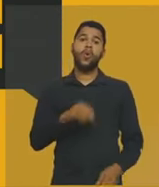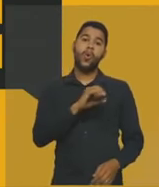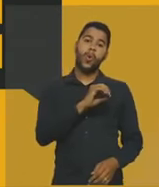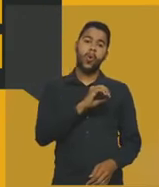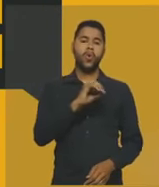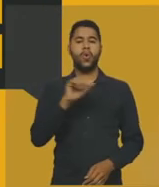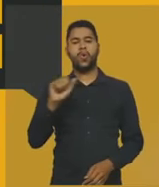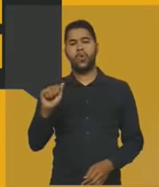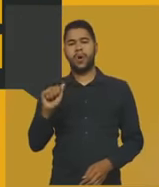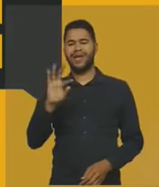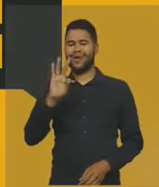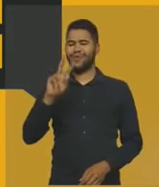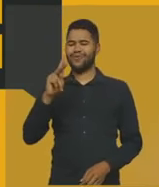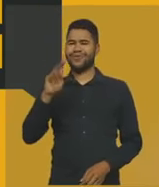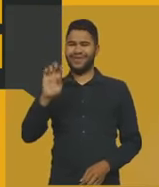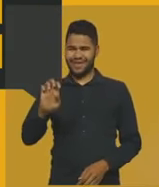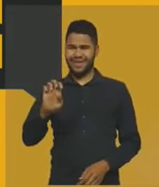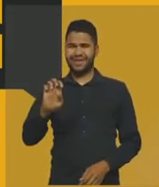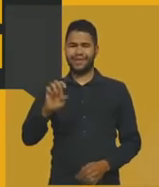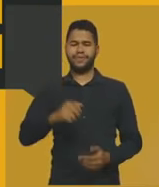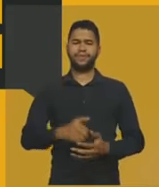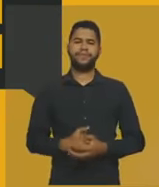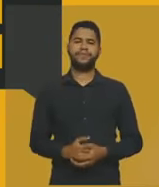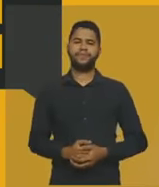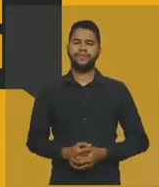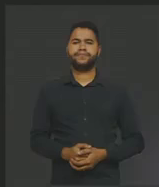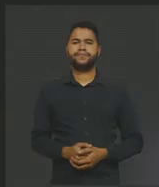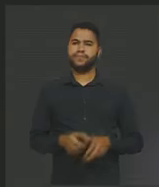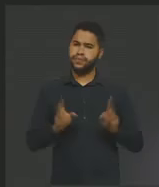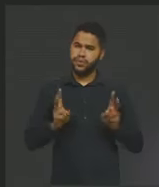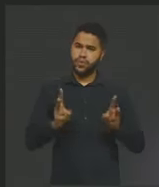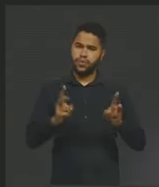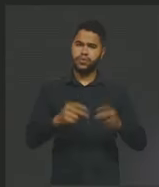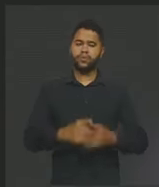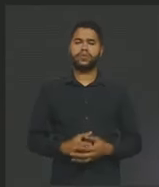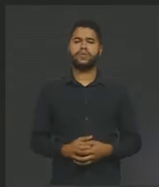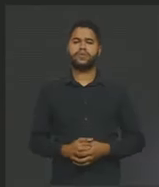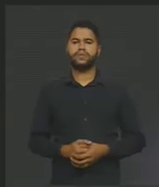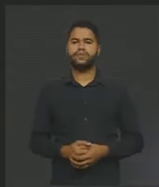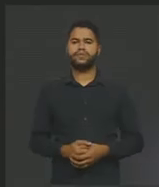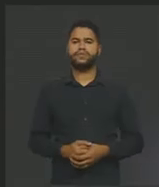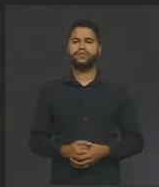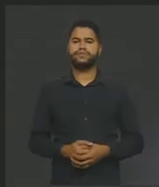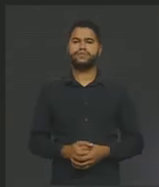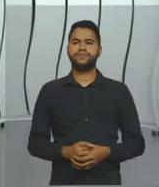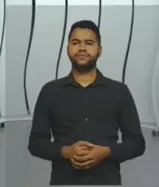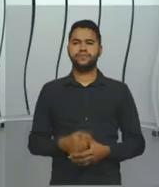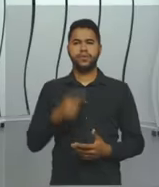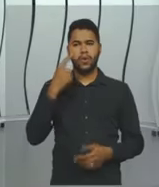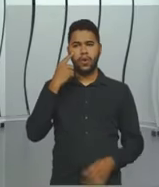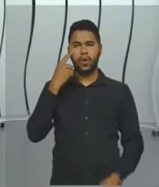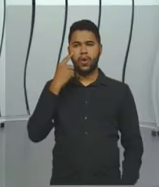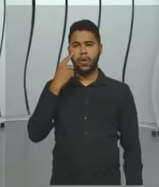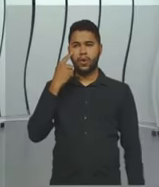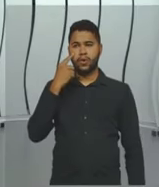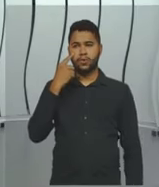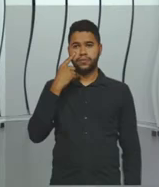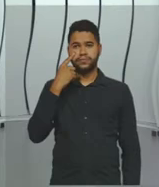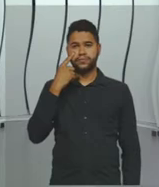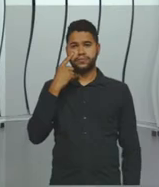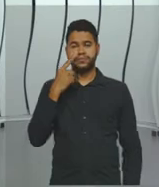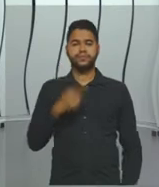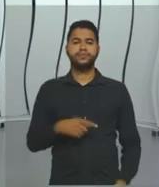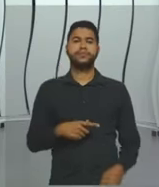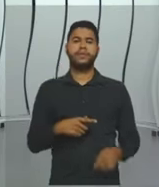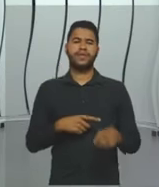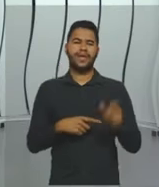estou especificando essa palavra, ok? Então, continuando aí. Piatation. Então, a gente viu a palavrinha ache, que